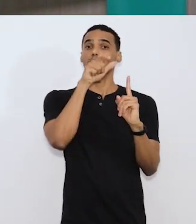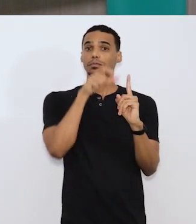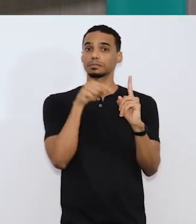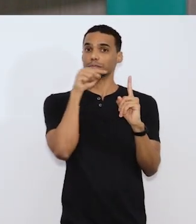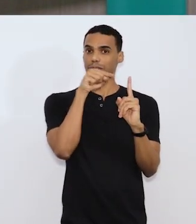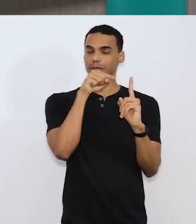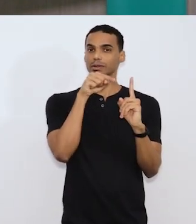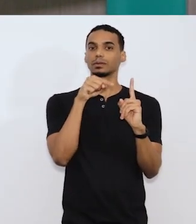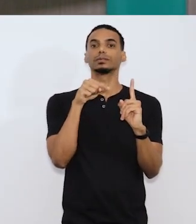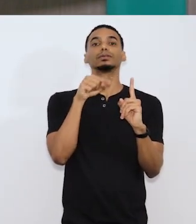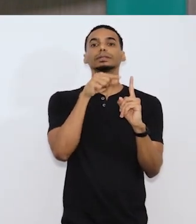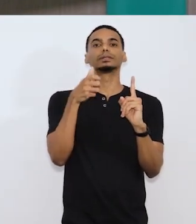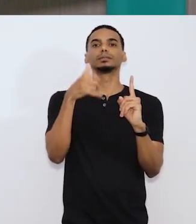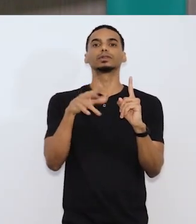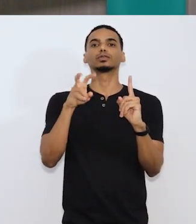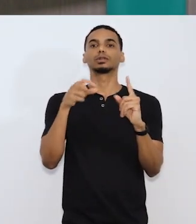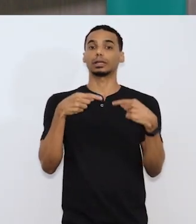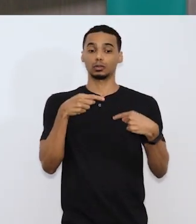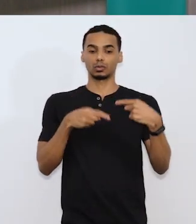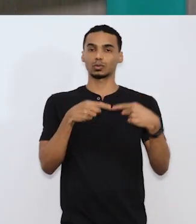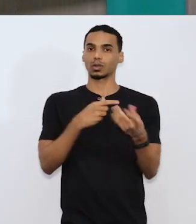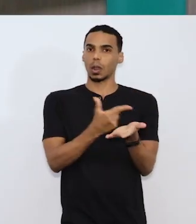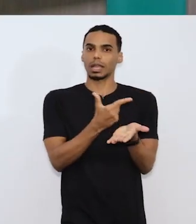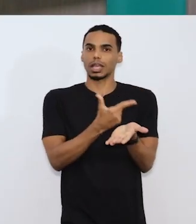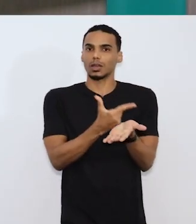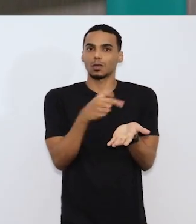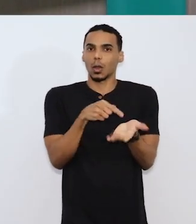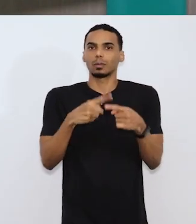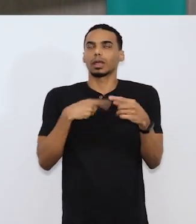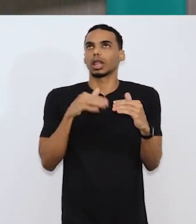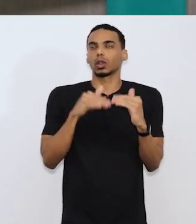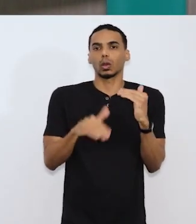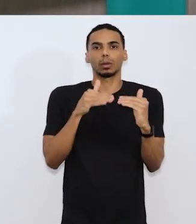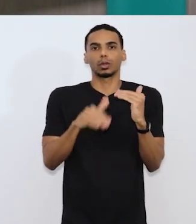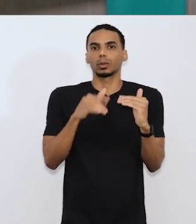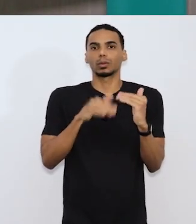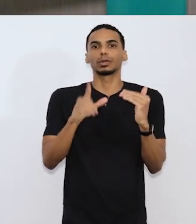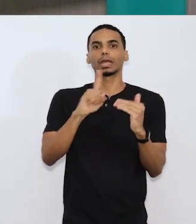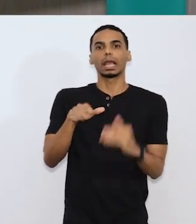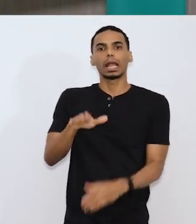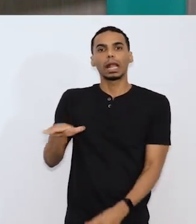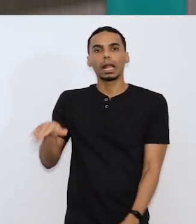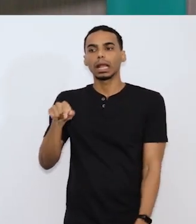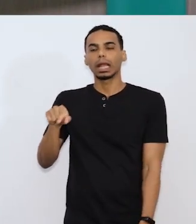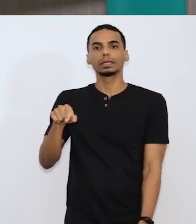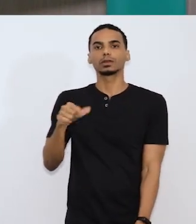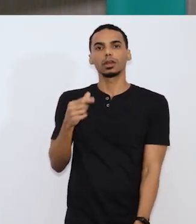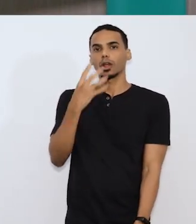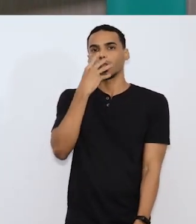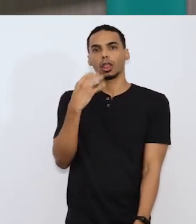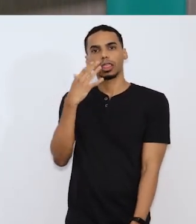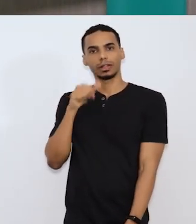aí uma discussão com o livro, que ela não suporta mais essas histórias de que as crianças são devoradas. E ela